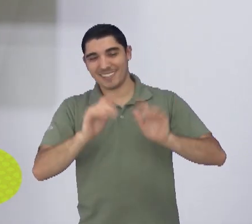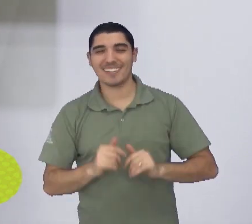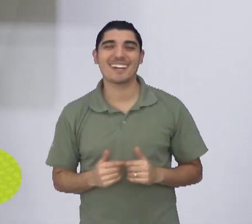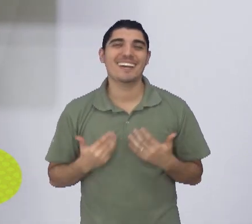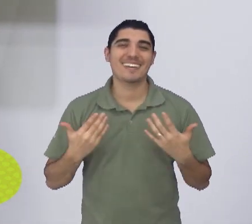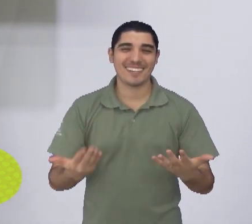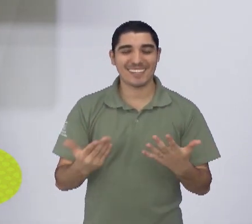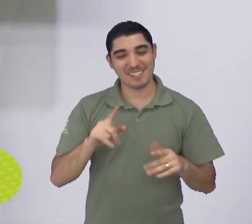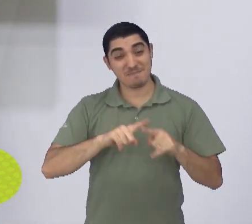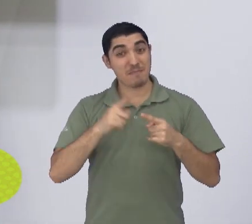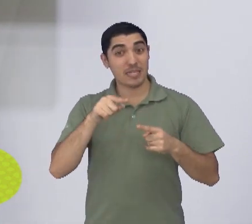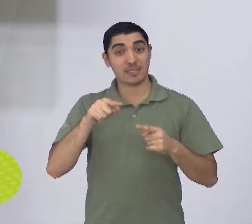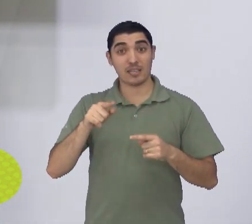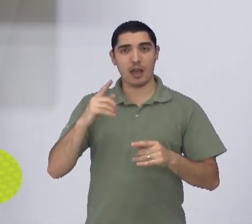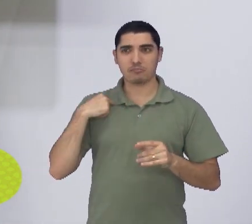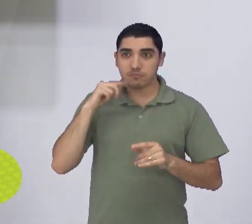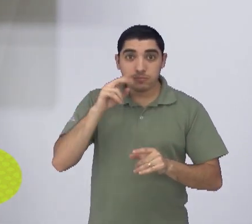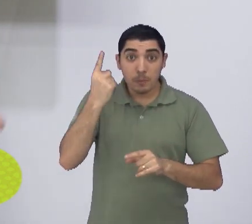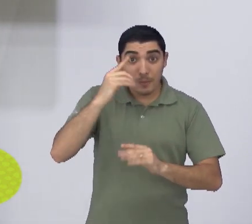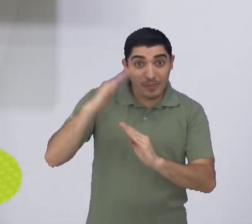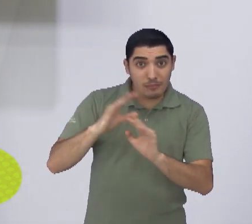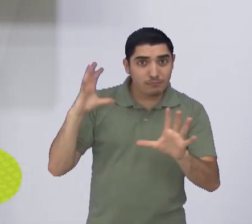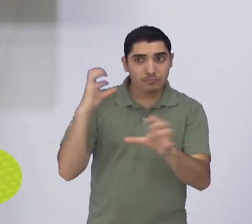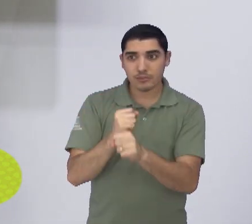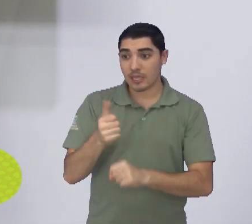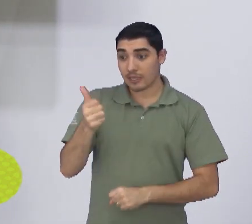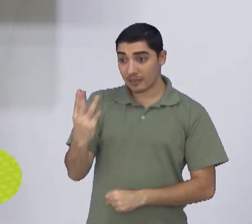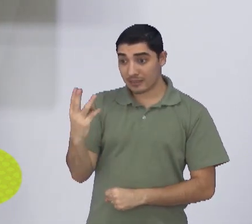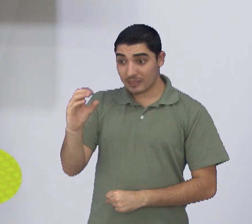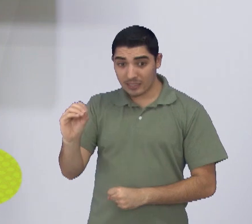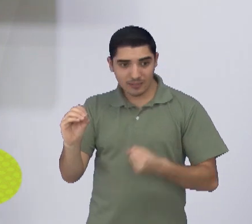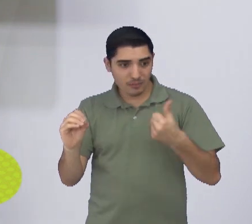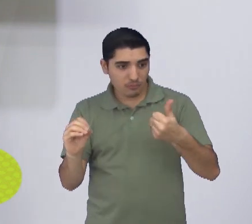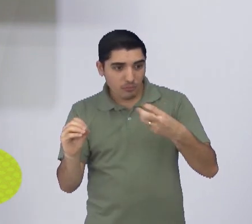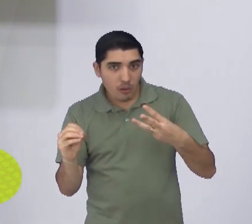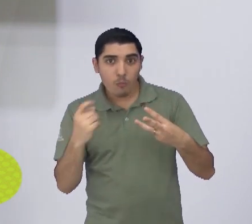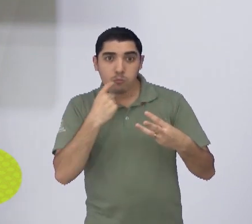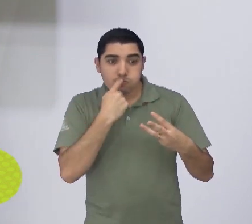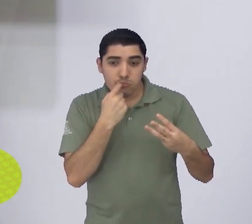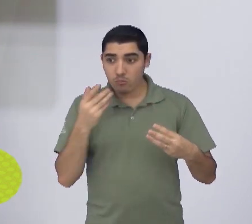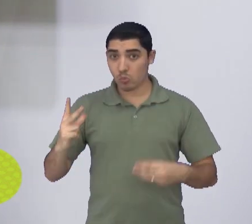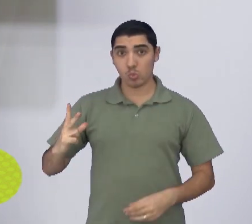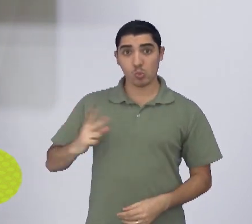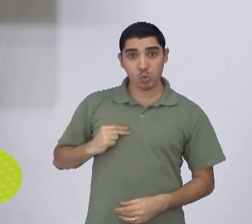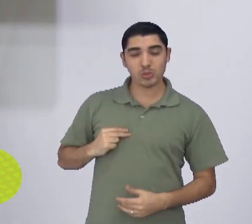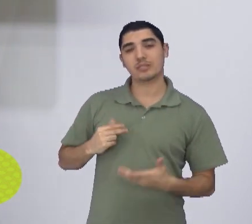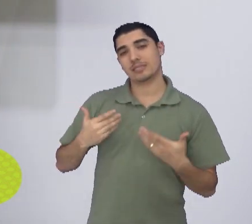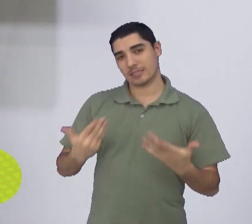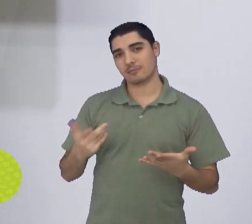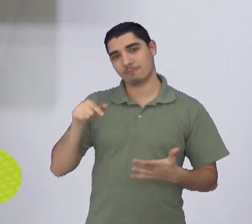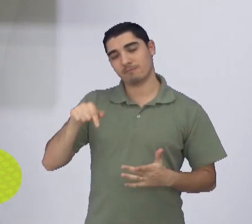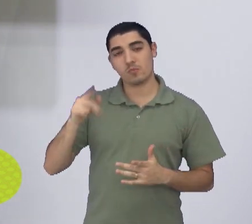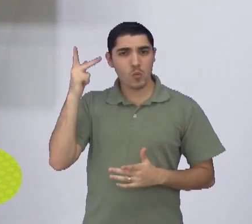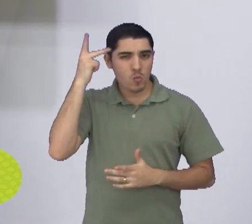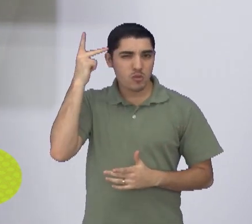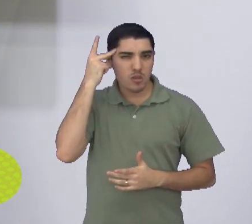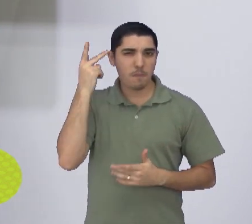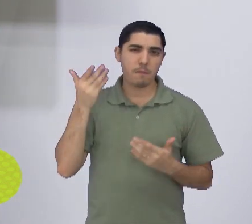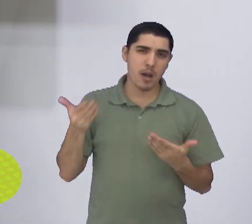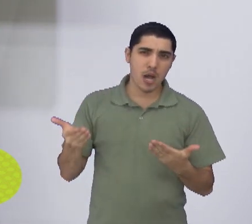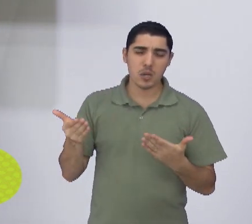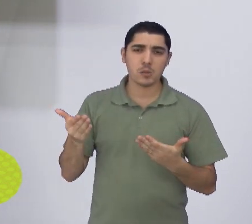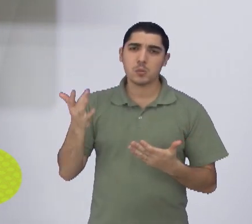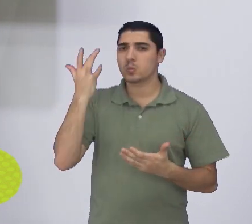quando viu já estava 30 a 13, né? Acho que o placar do primeiro quarto definiu bem o que foi a partida, né? E o São Paulo... Eu não sei o